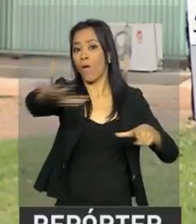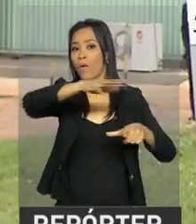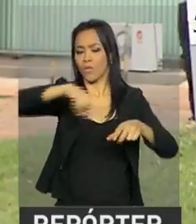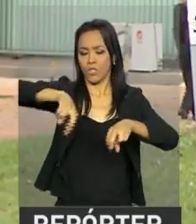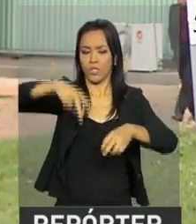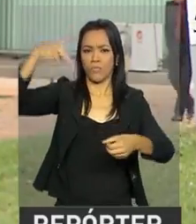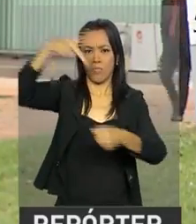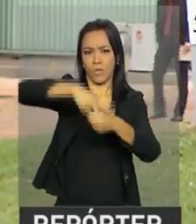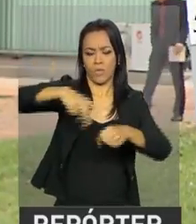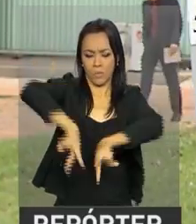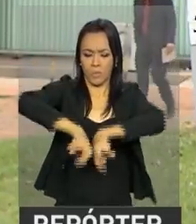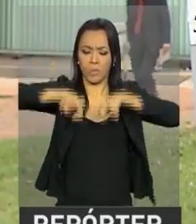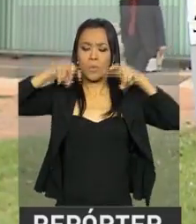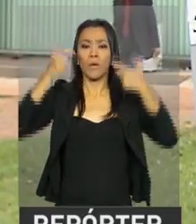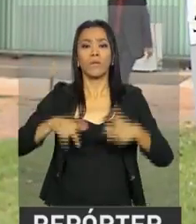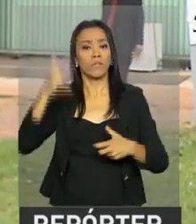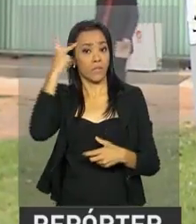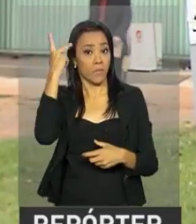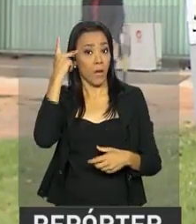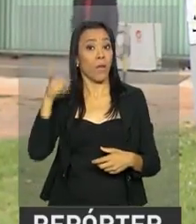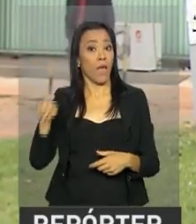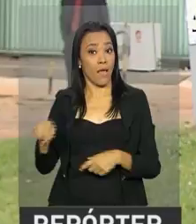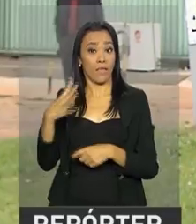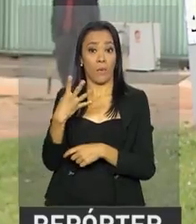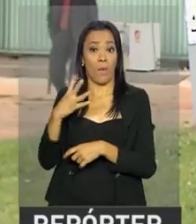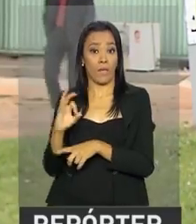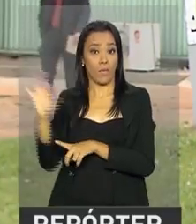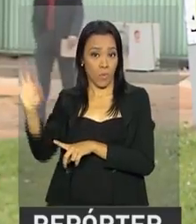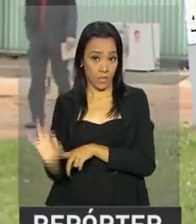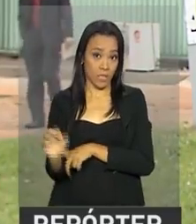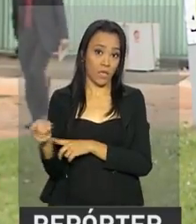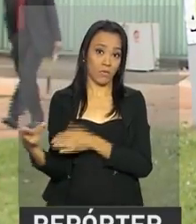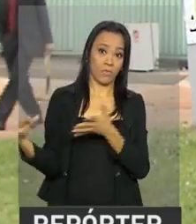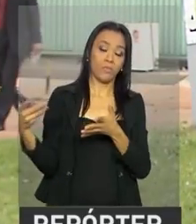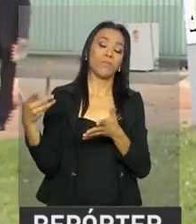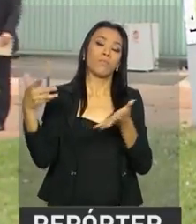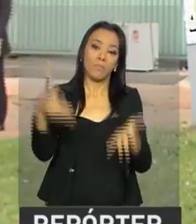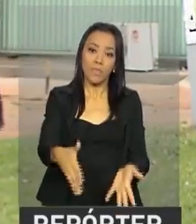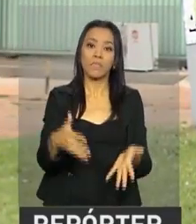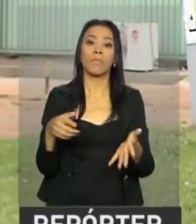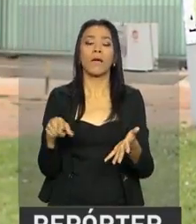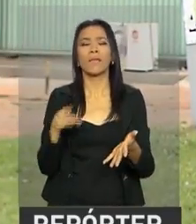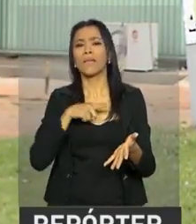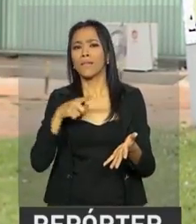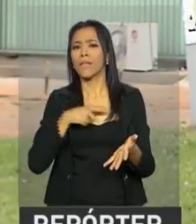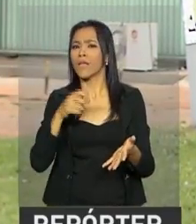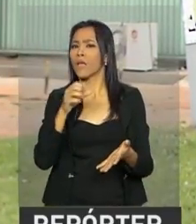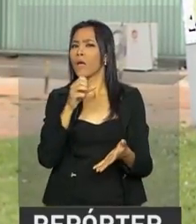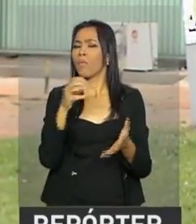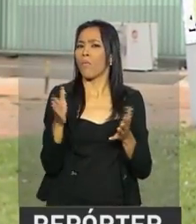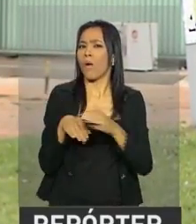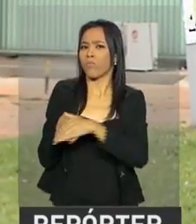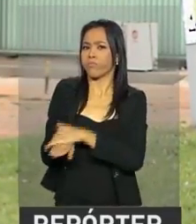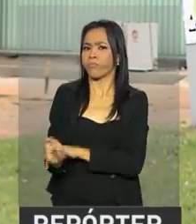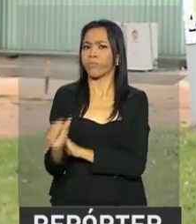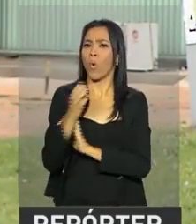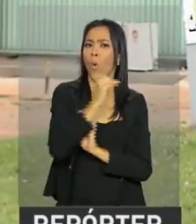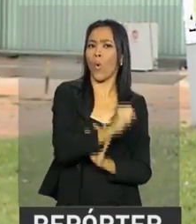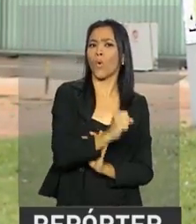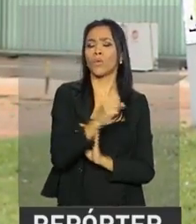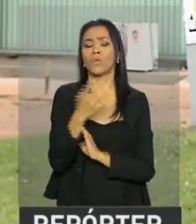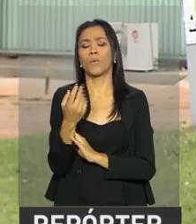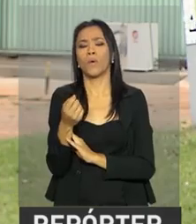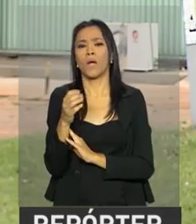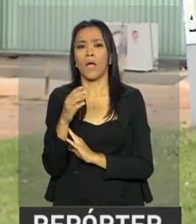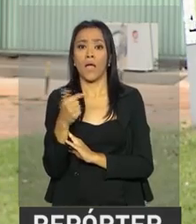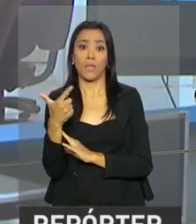tem 40% de participação nesse bloco, que tem uma reserva estimada entre 8 e 12 bilhões de barris